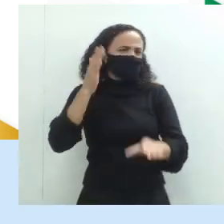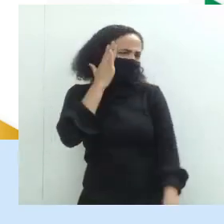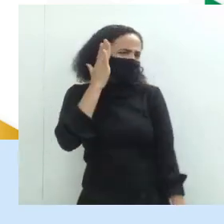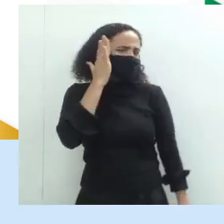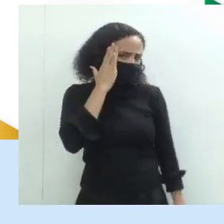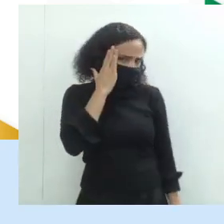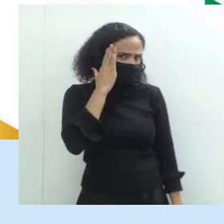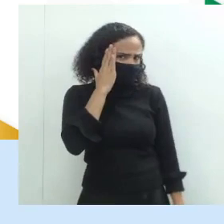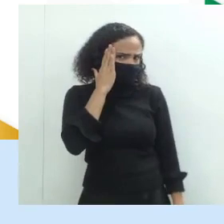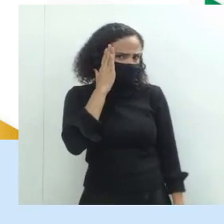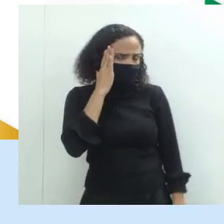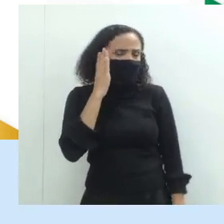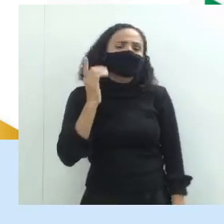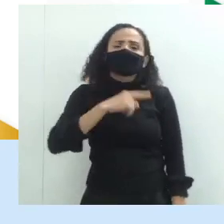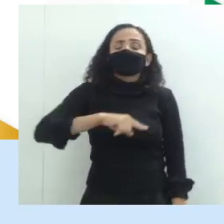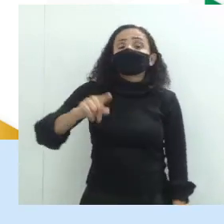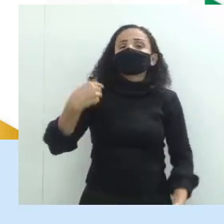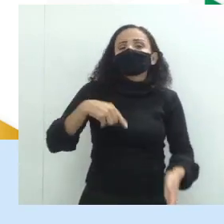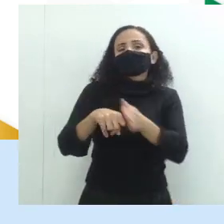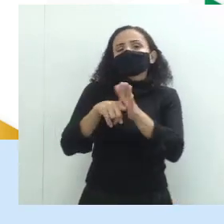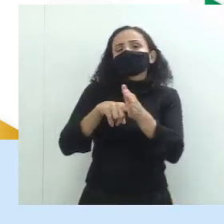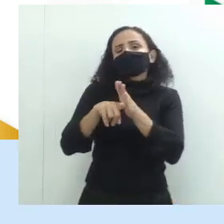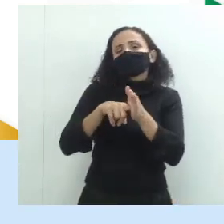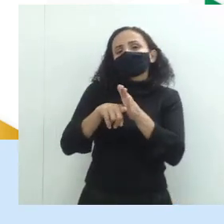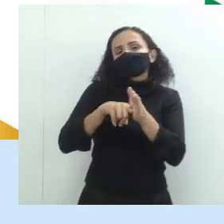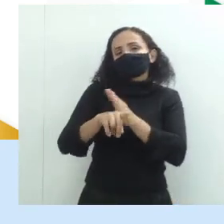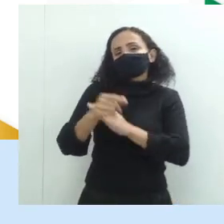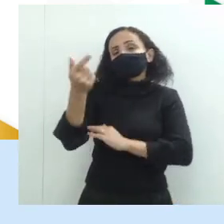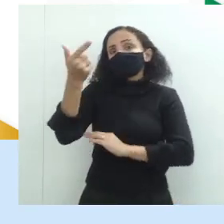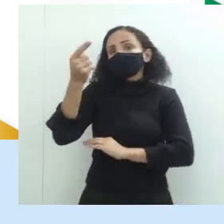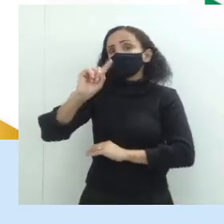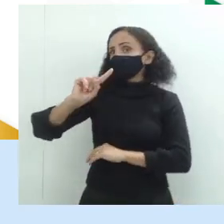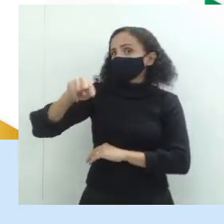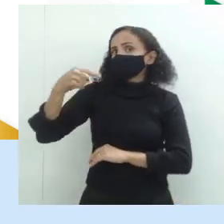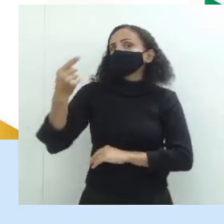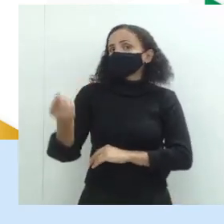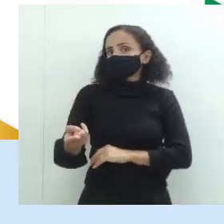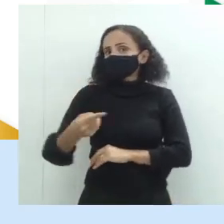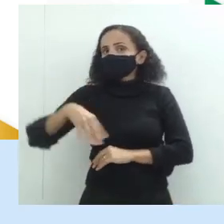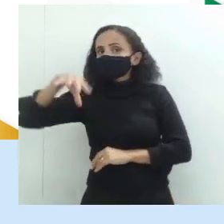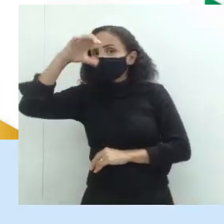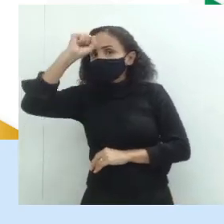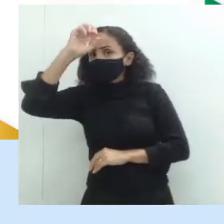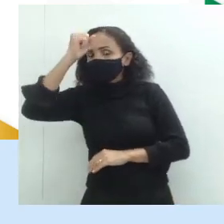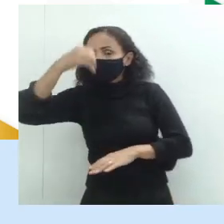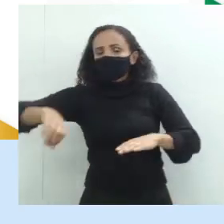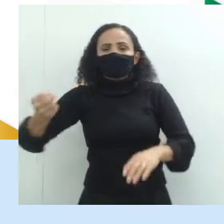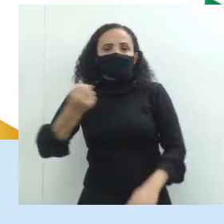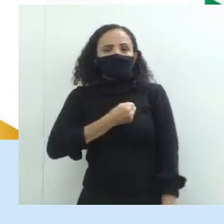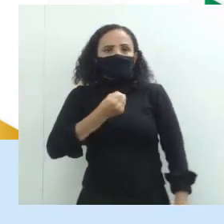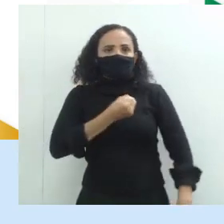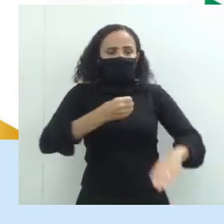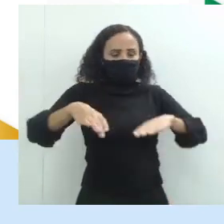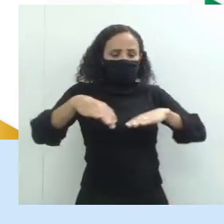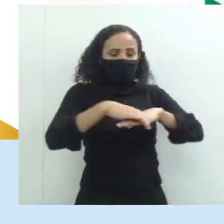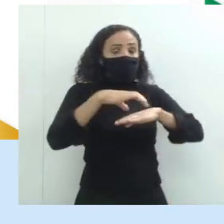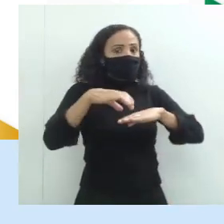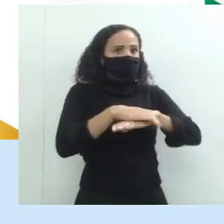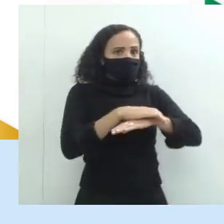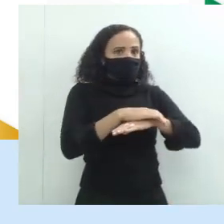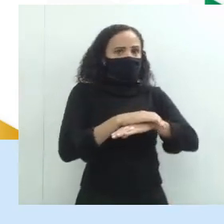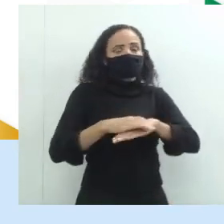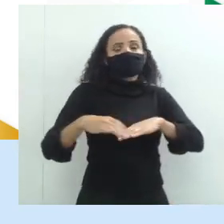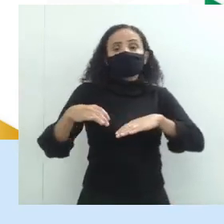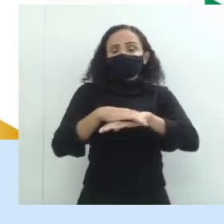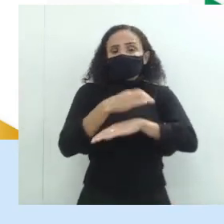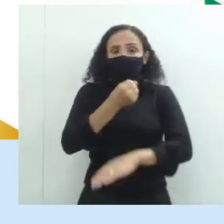entender? Curiosamente, você vai pesquisar depois um pouquinho sobre isso, tá? Aprenda sobre o número do calçado, tá aí a fórmula. O